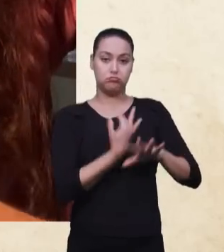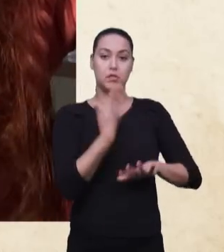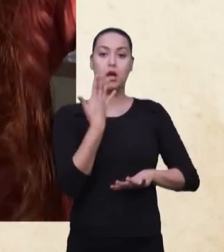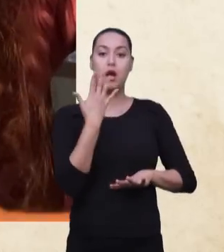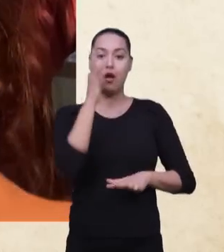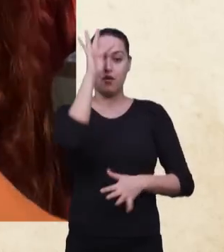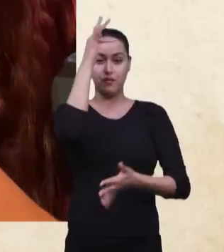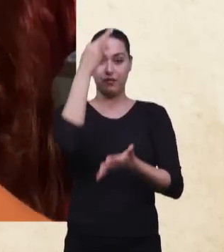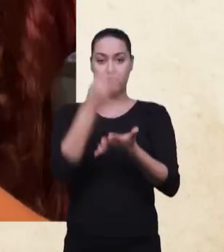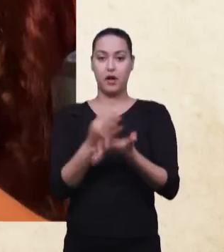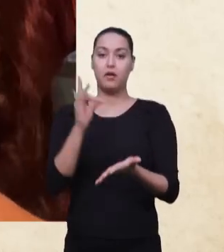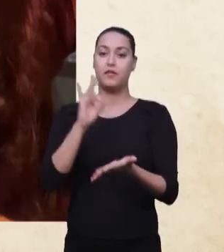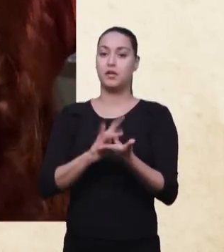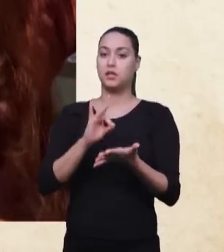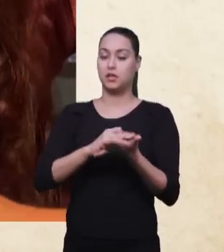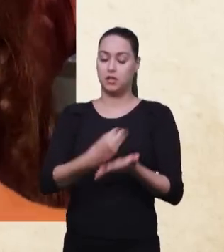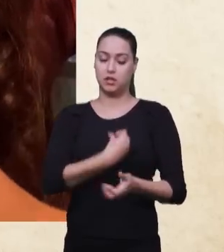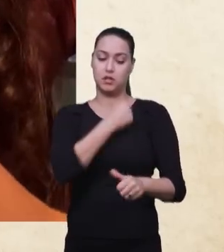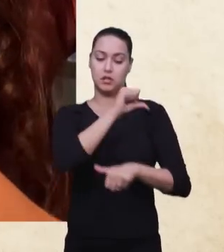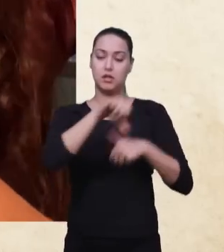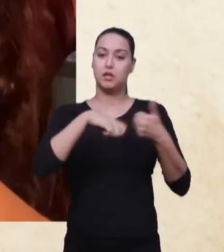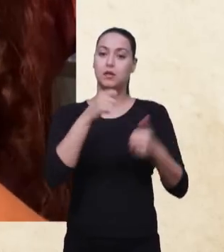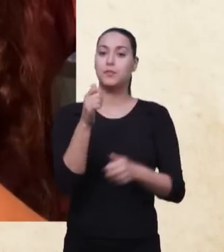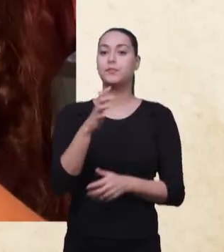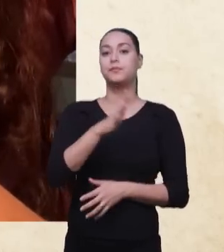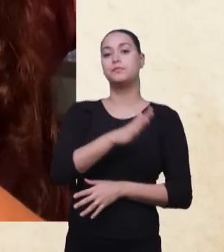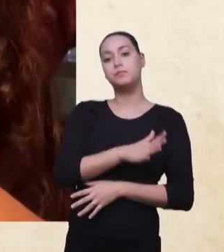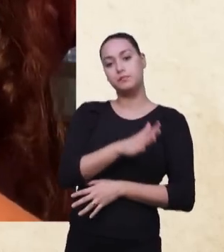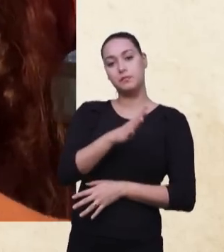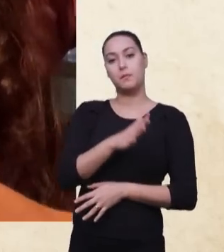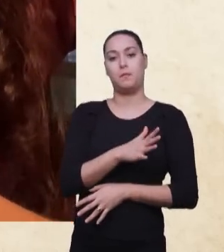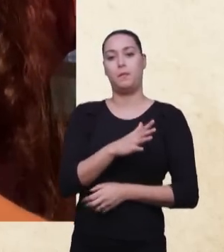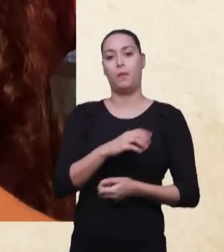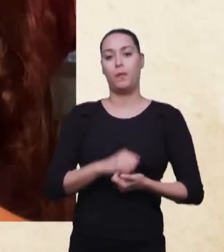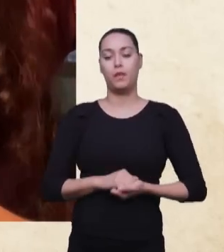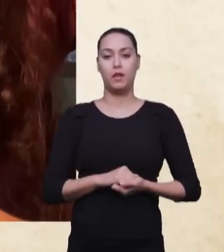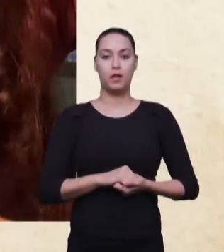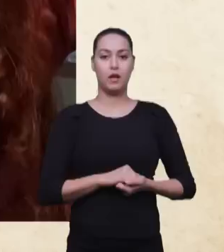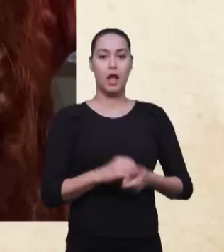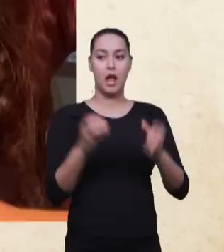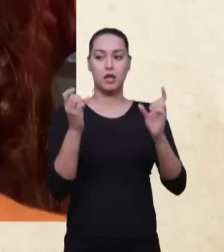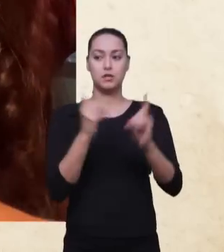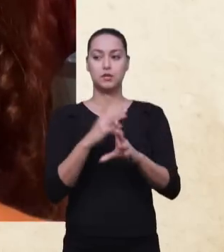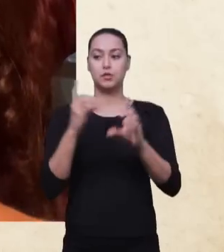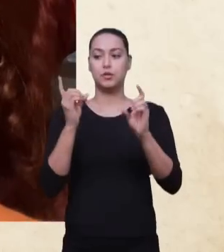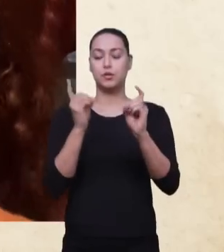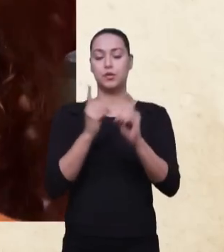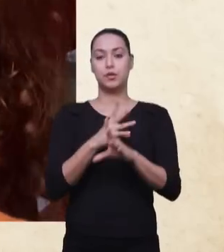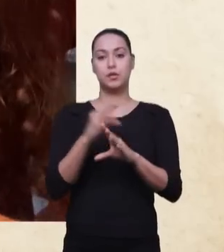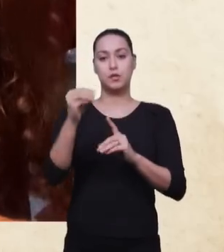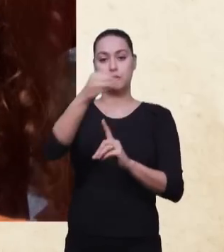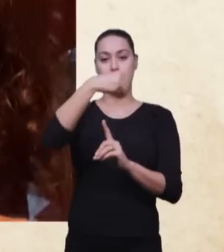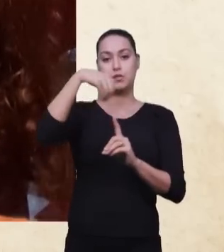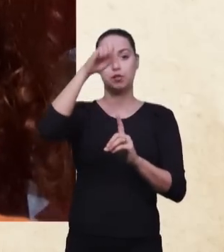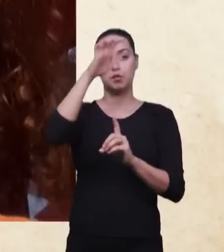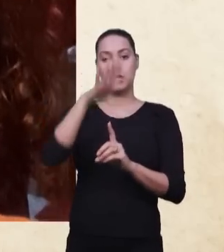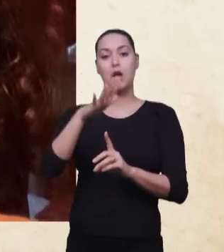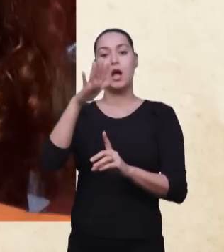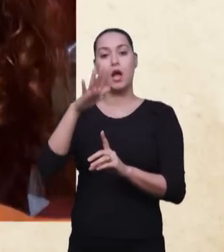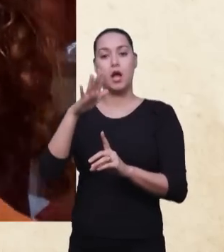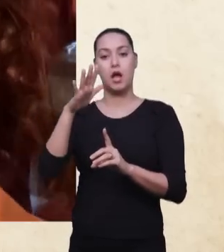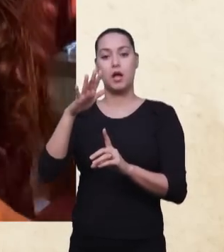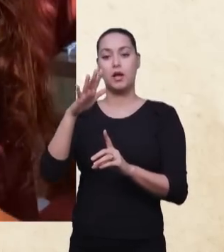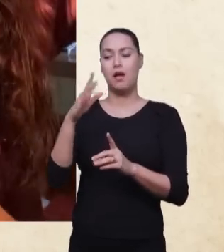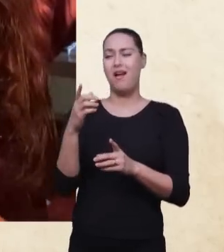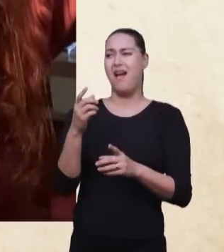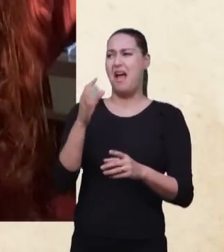para gerar uma nova história, uma transformação de vida. Esta fé verdadeira, ela é nutrida pelos recursos da graça de Deus.